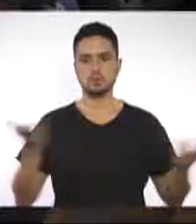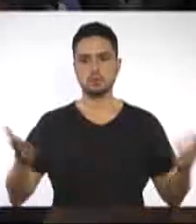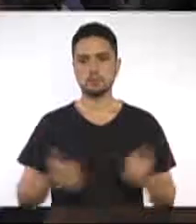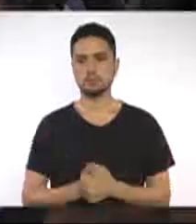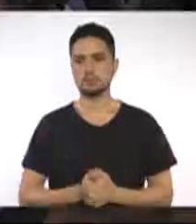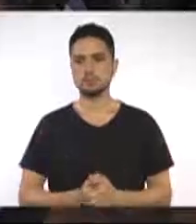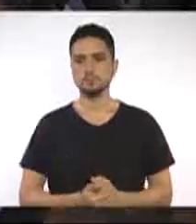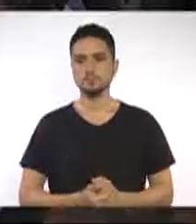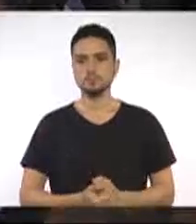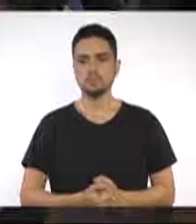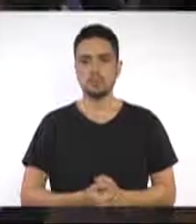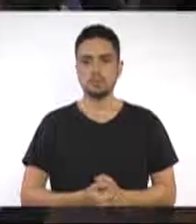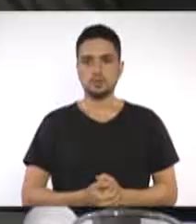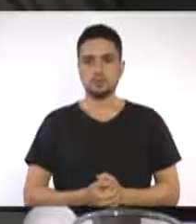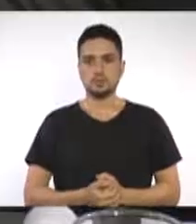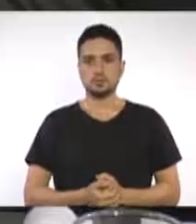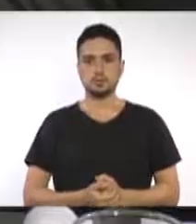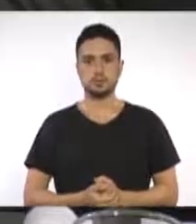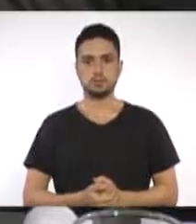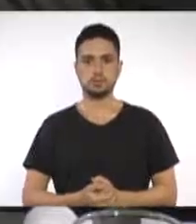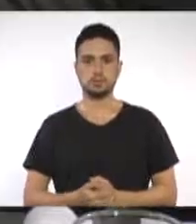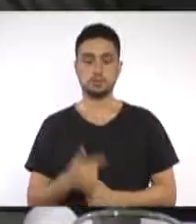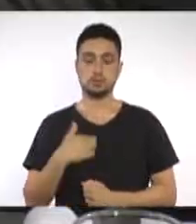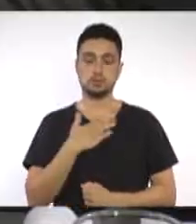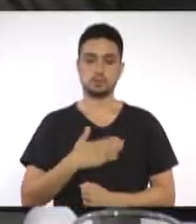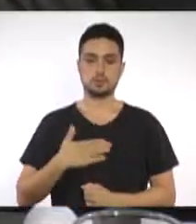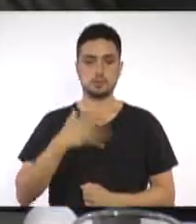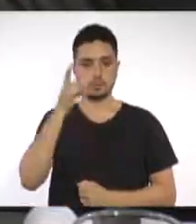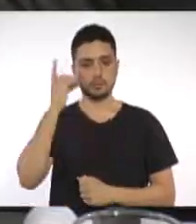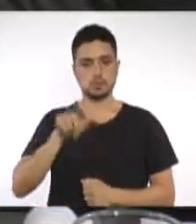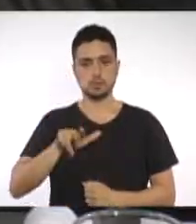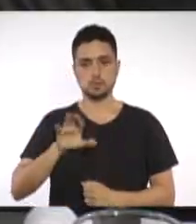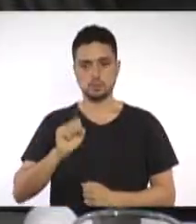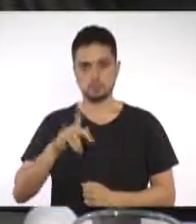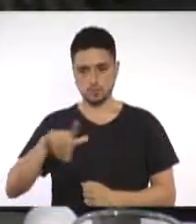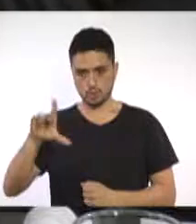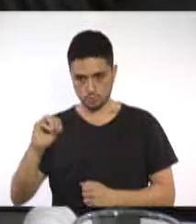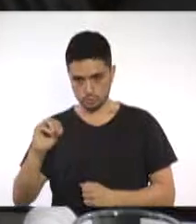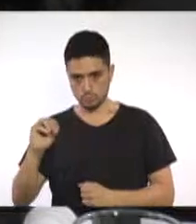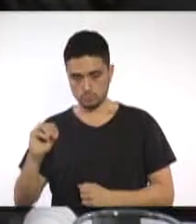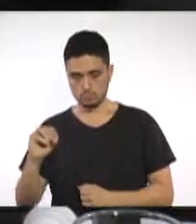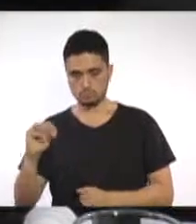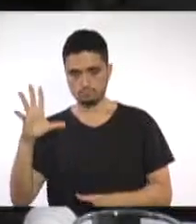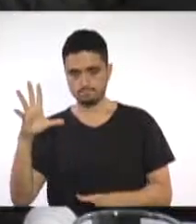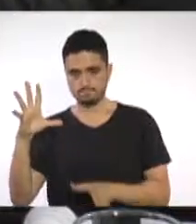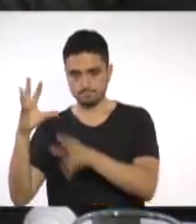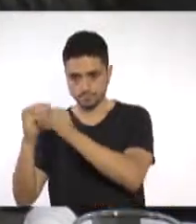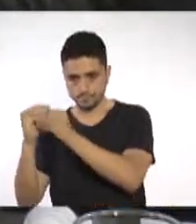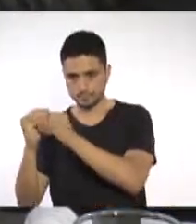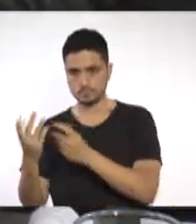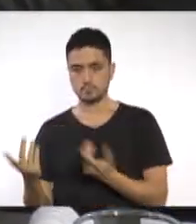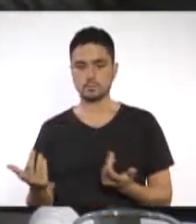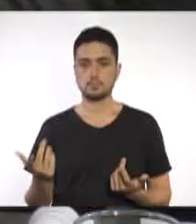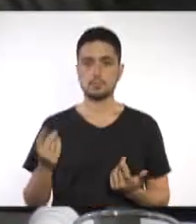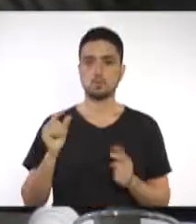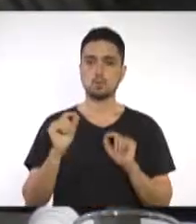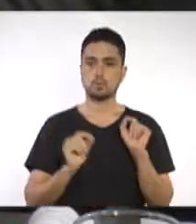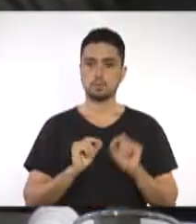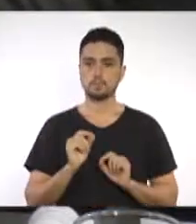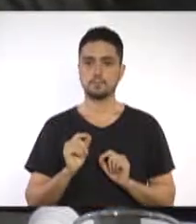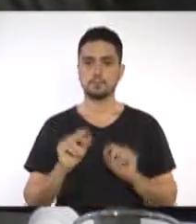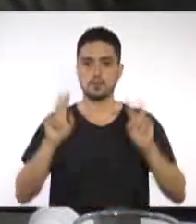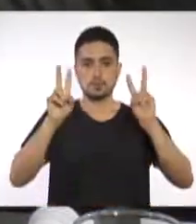Primeiro, eu gostaria, deputado Luiz Paulo, de também reiterar aqui um posicionamento a respeito de como Vossa